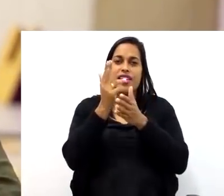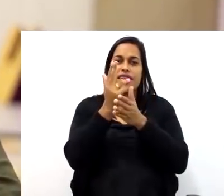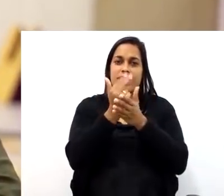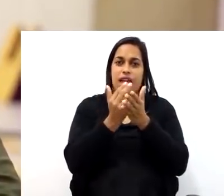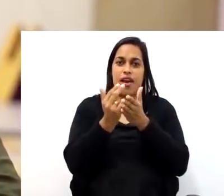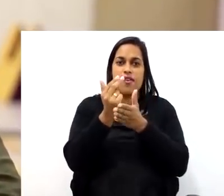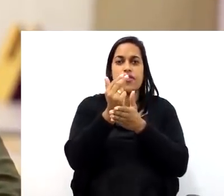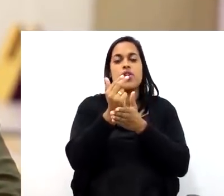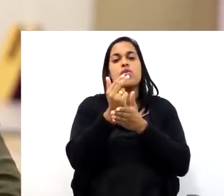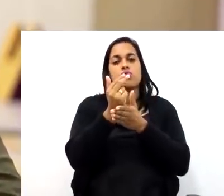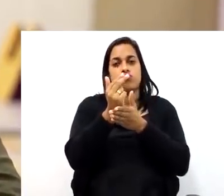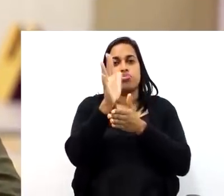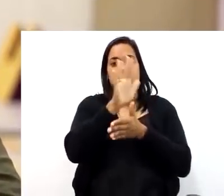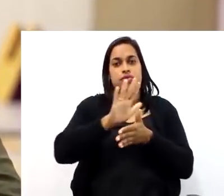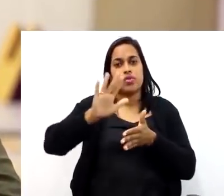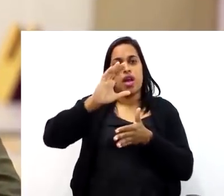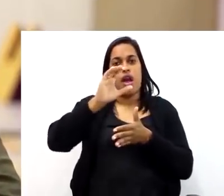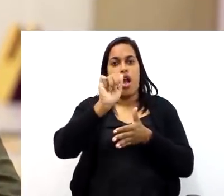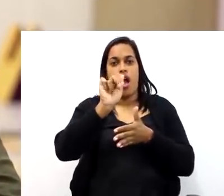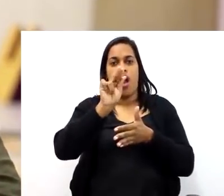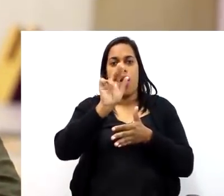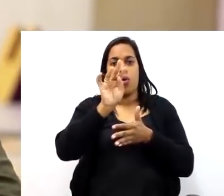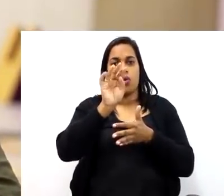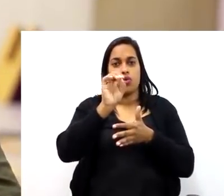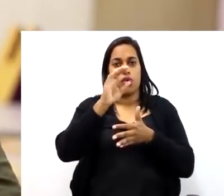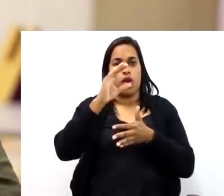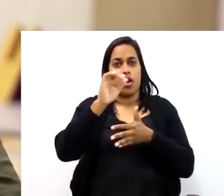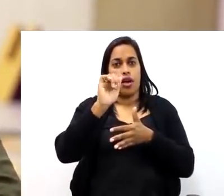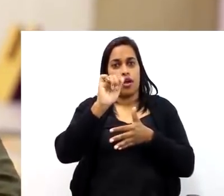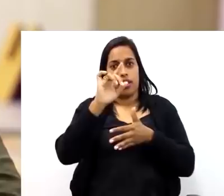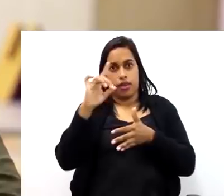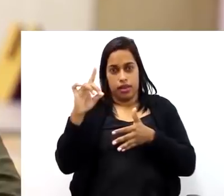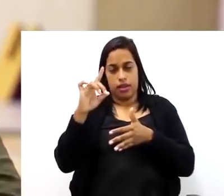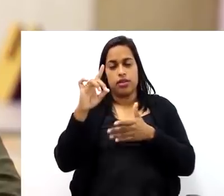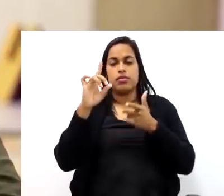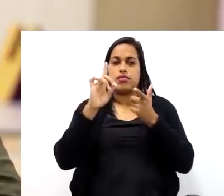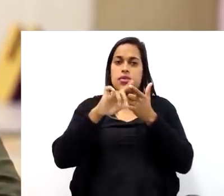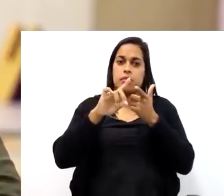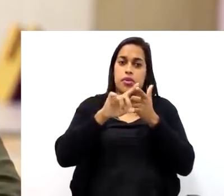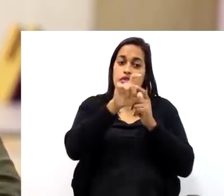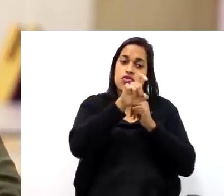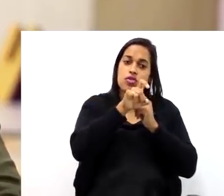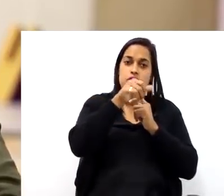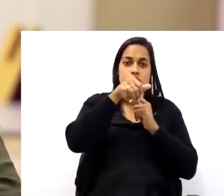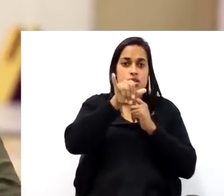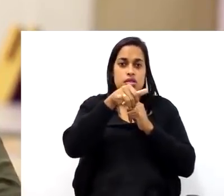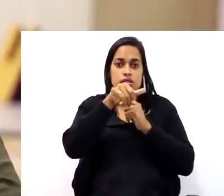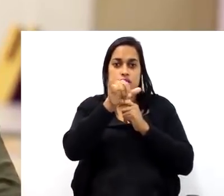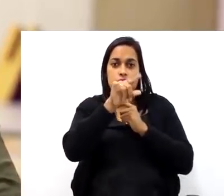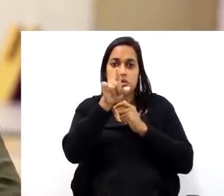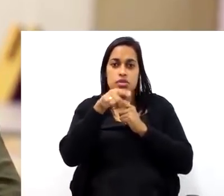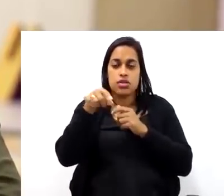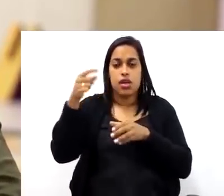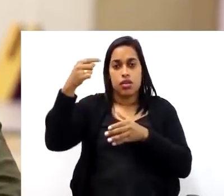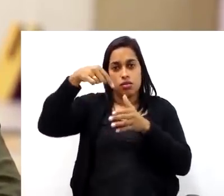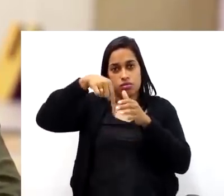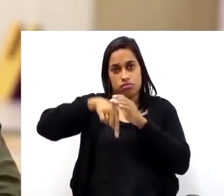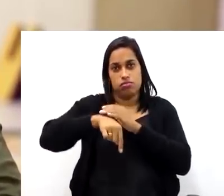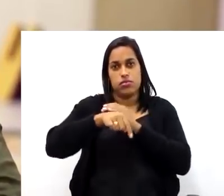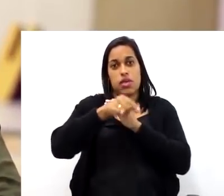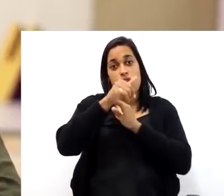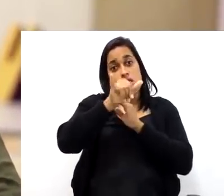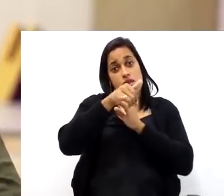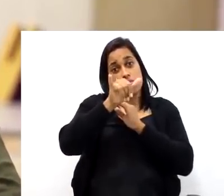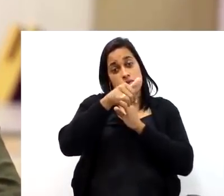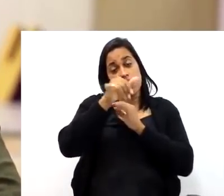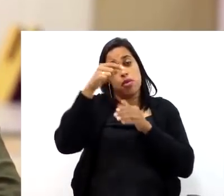SketchUp, há essa nomeação de X, eixos X, larguras, eixo Y de profundidades e o eixo Z